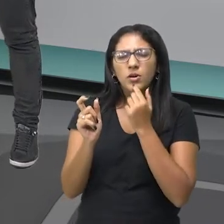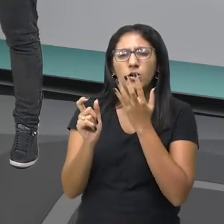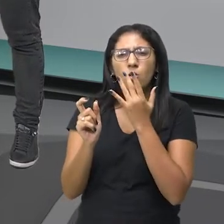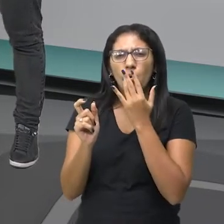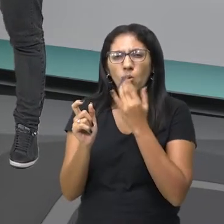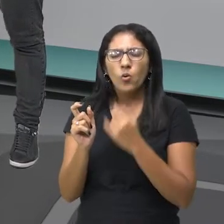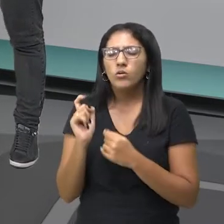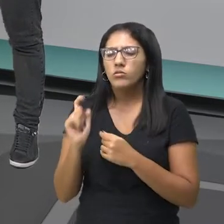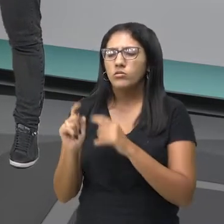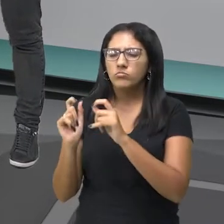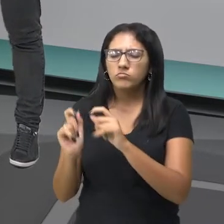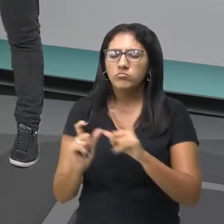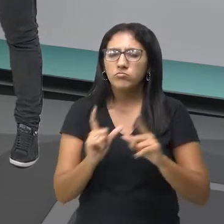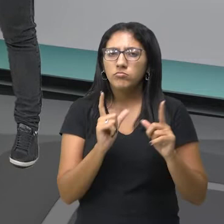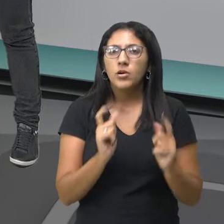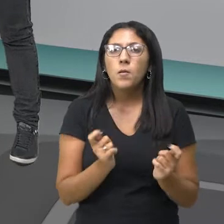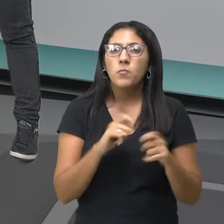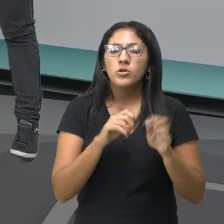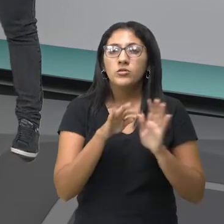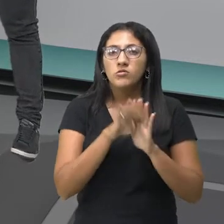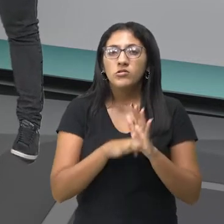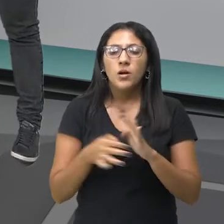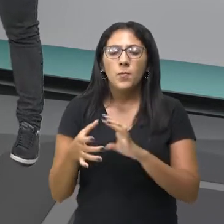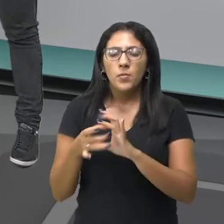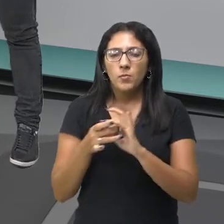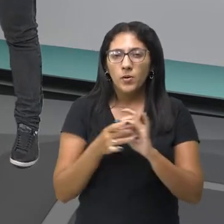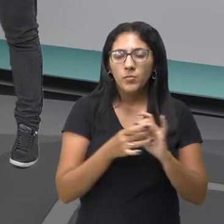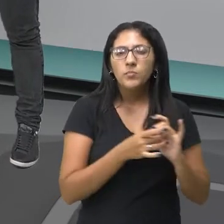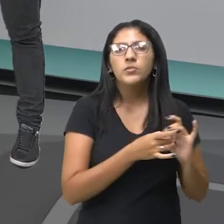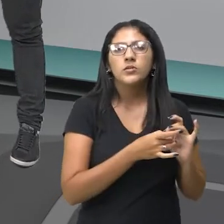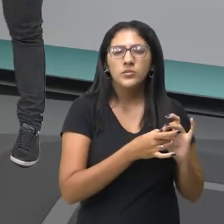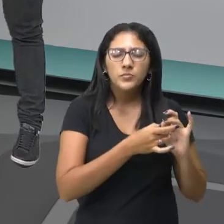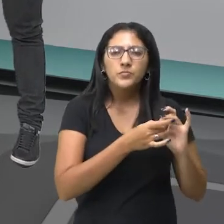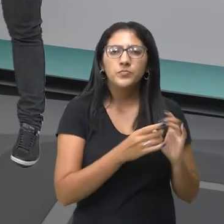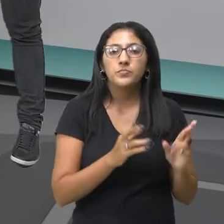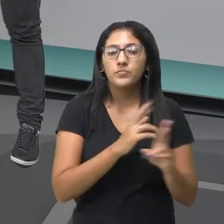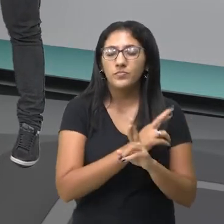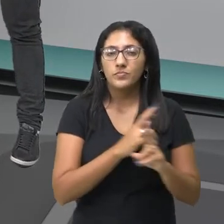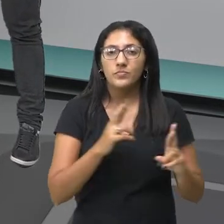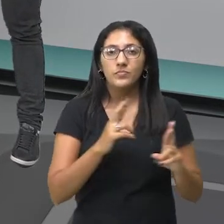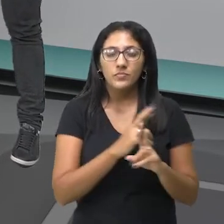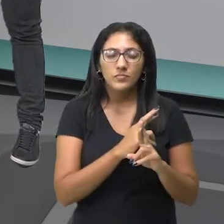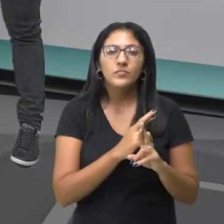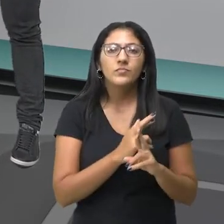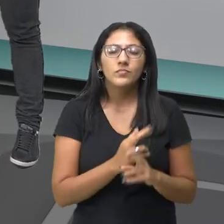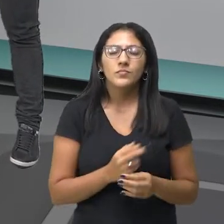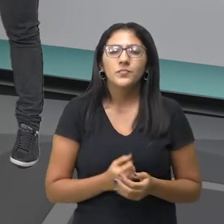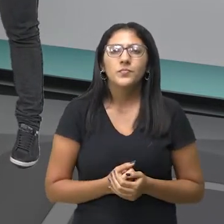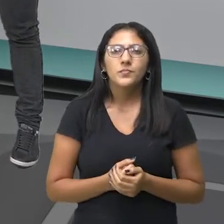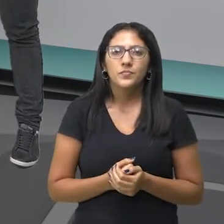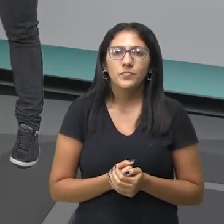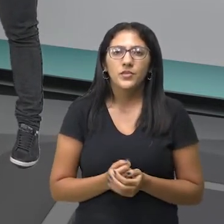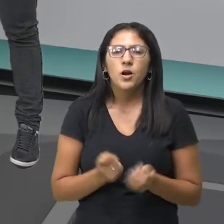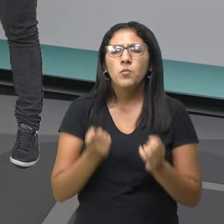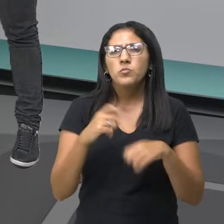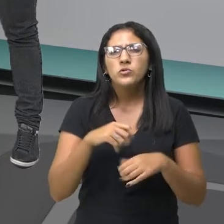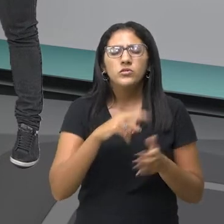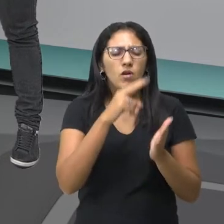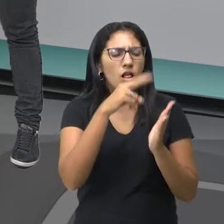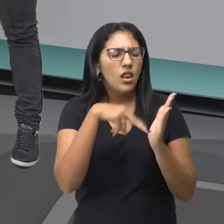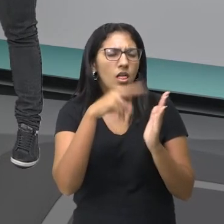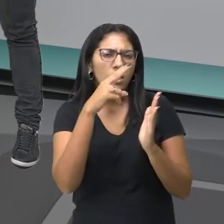textos, tornam esse texto aqui junto com os outros hipertextos, textos que podem ser acessados, ok? Para